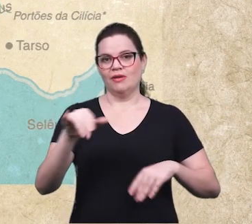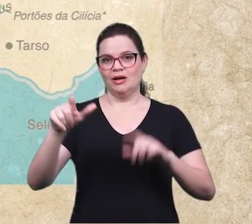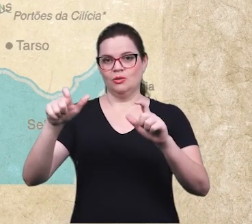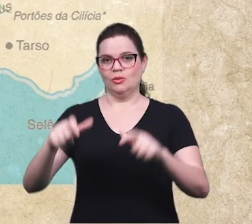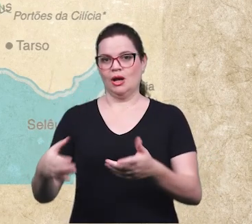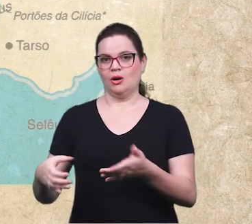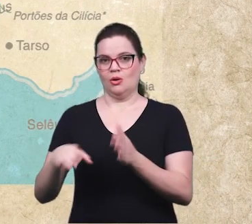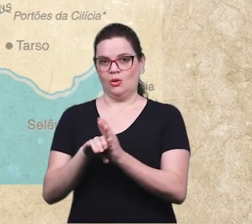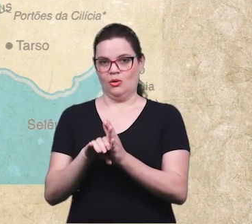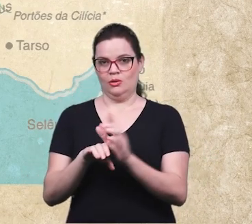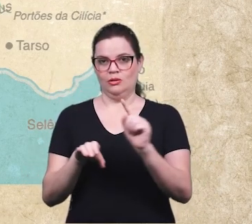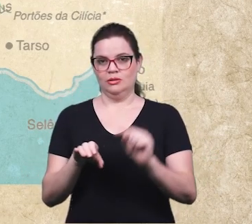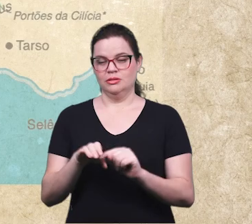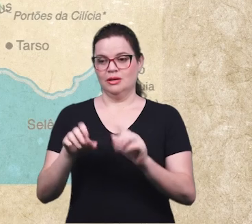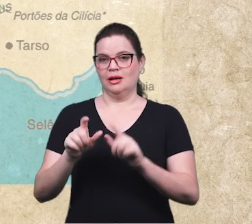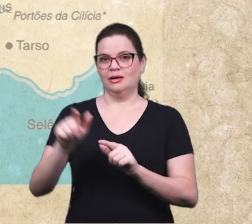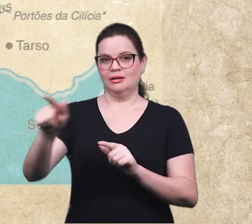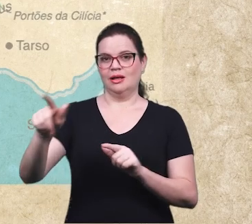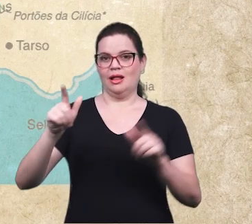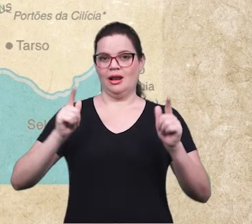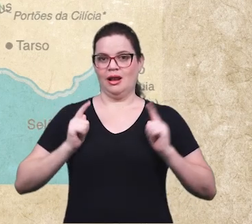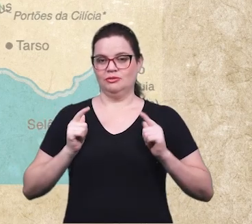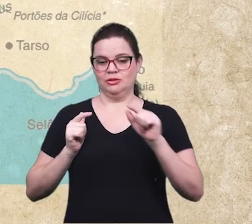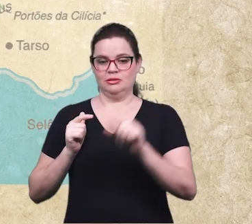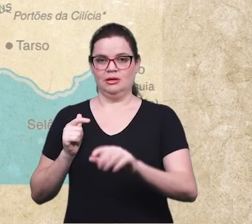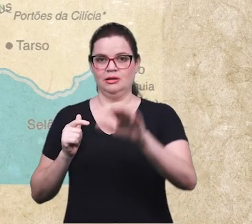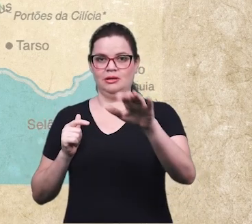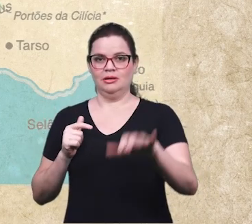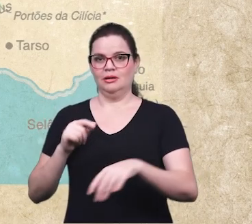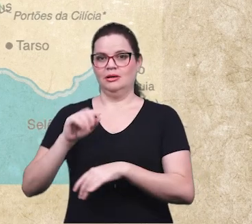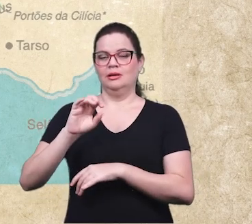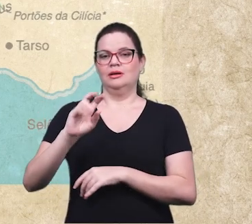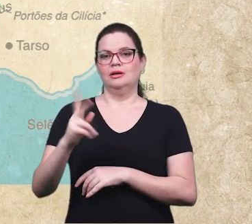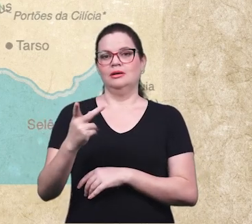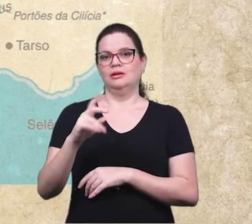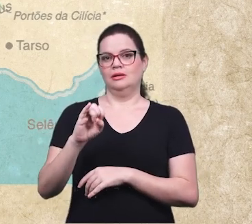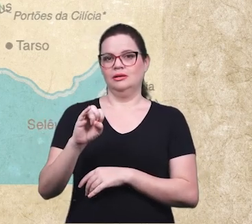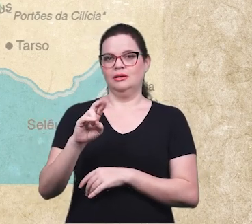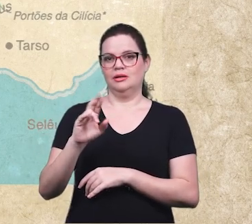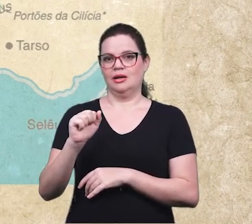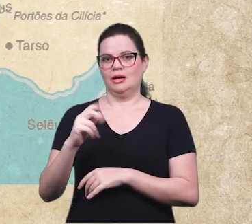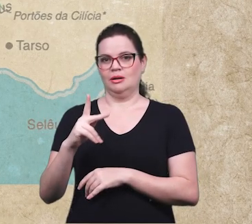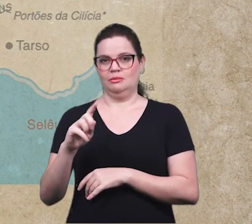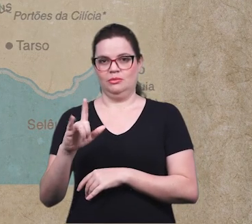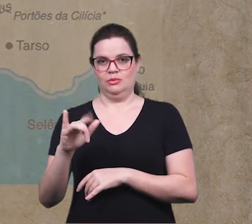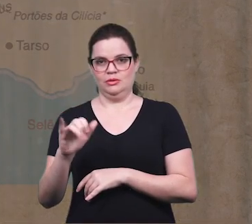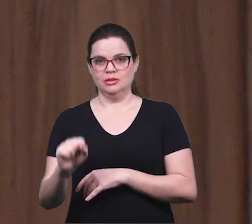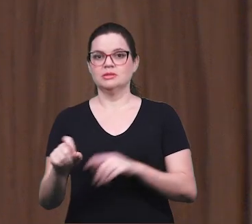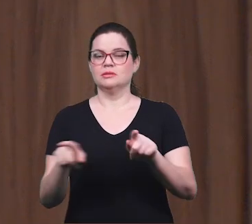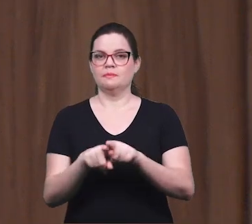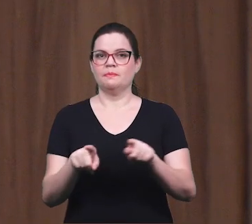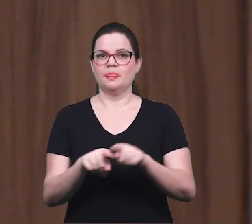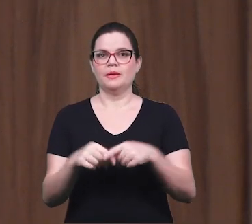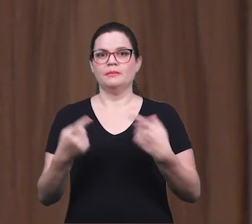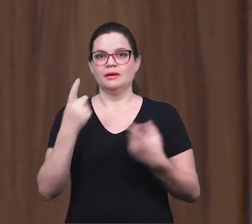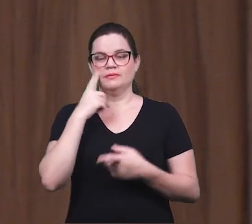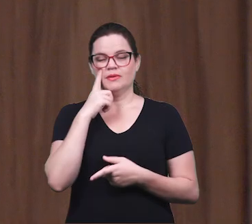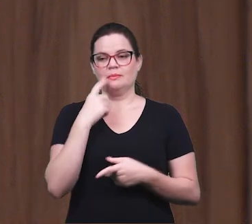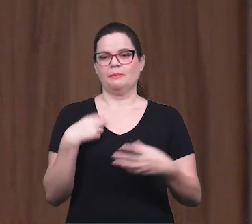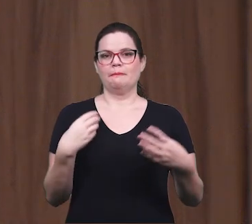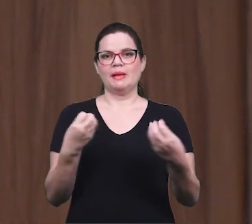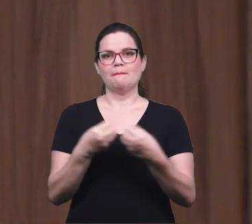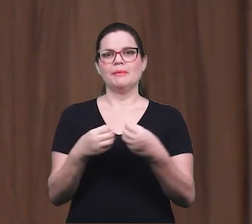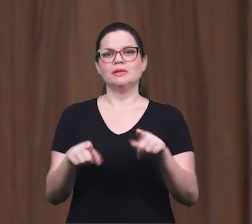Colossos, Hierápolis, Laodiceia. Essa estrada, inclusive, ia até a região da Síria, né?